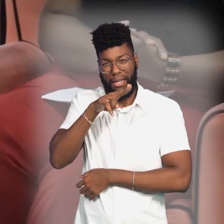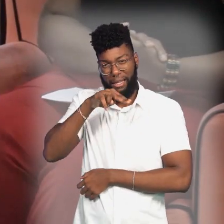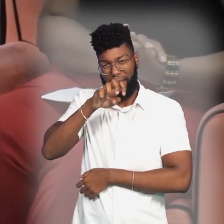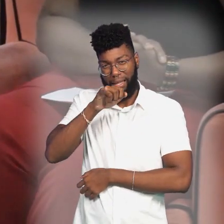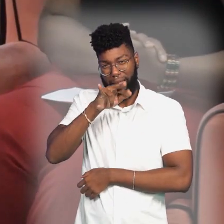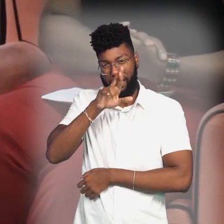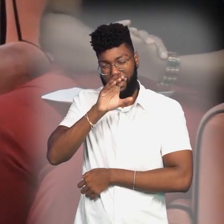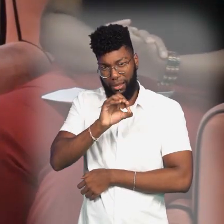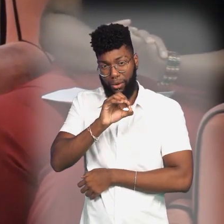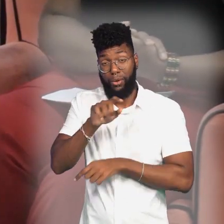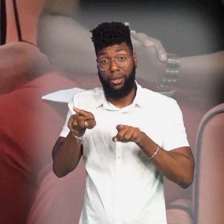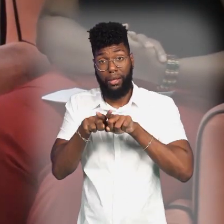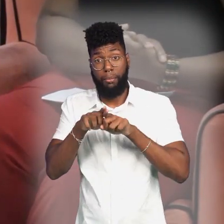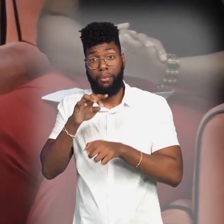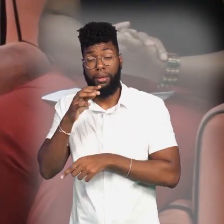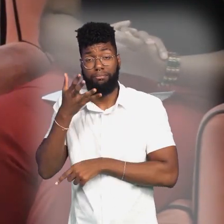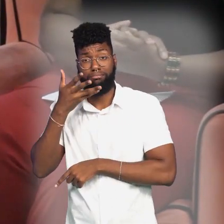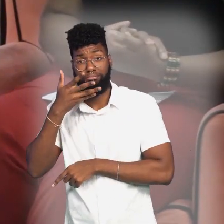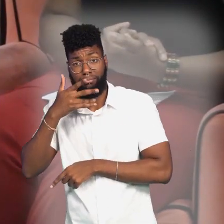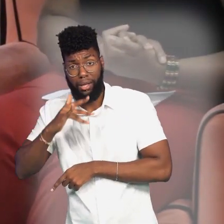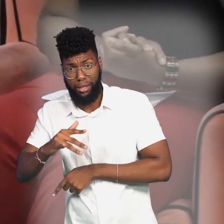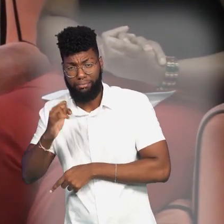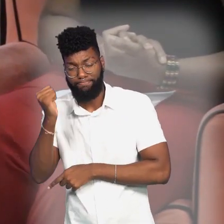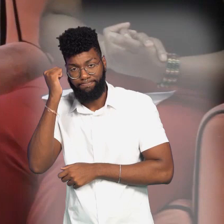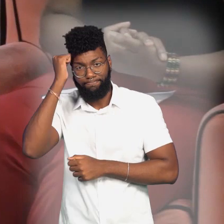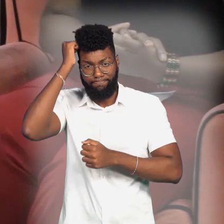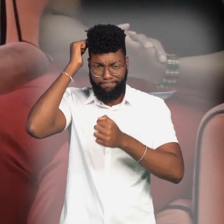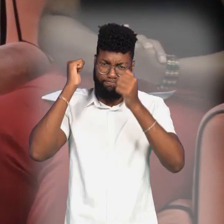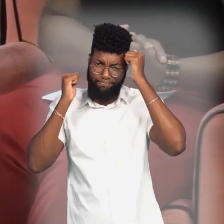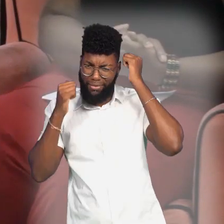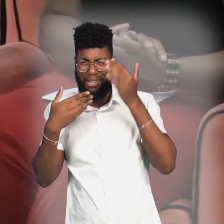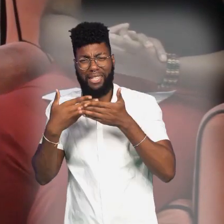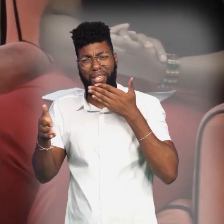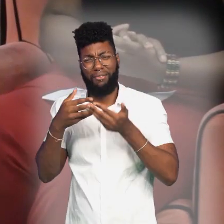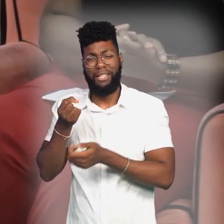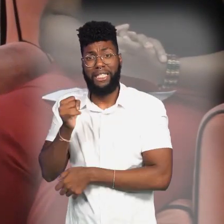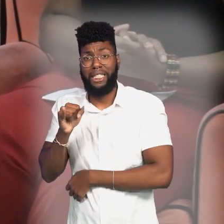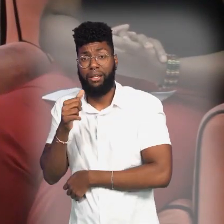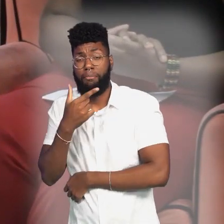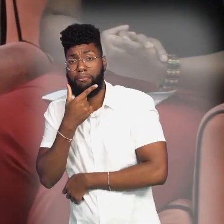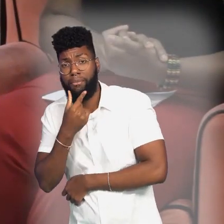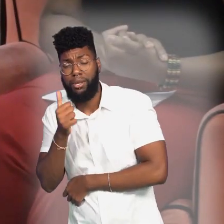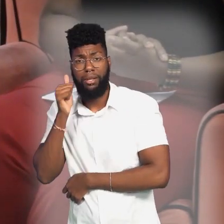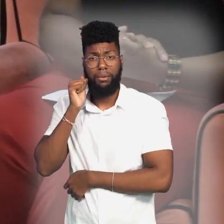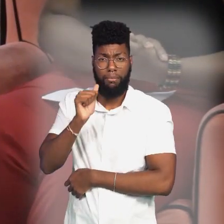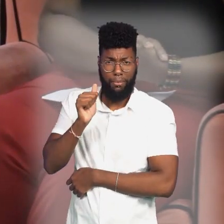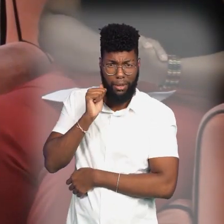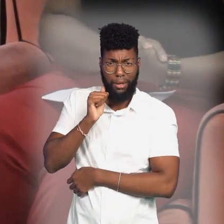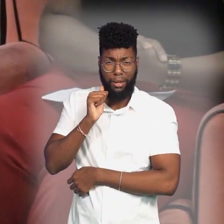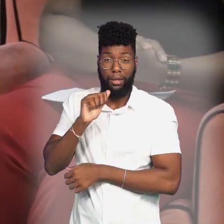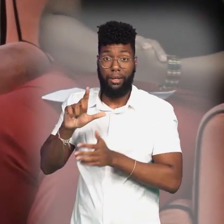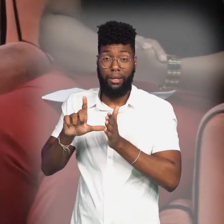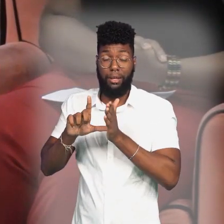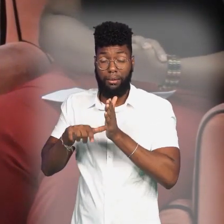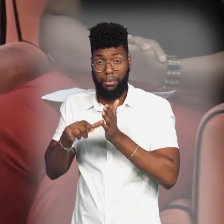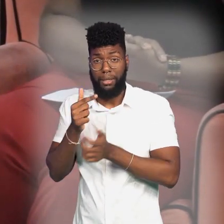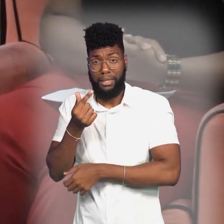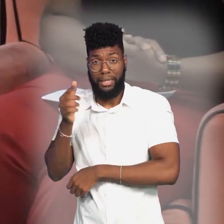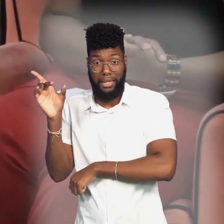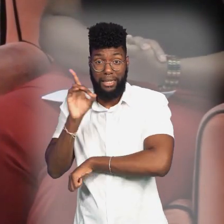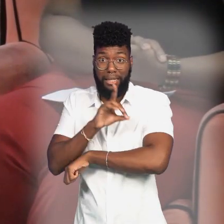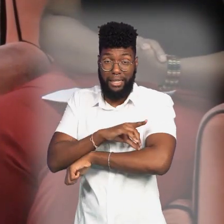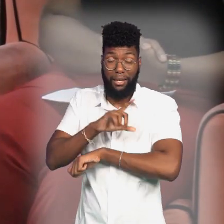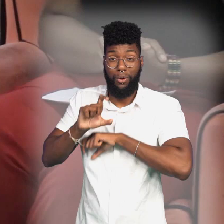cabeça da criança, sendo menino, menina. E aí, mas durante esses 7 dias, todo dia o pai